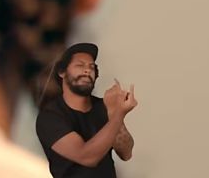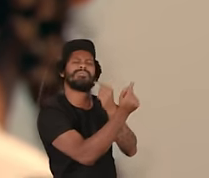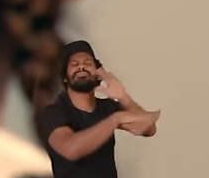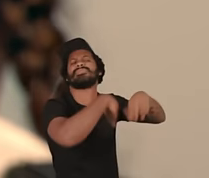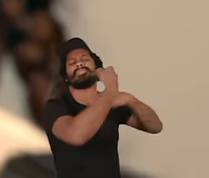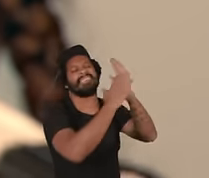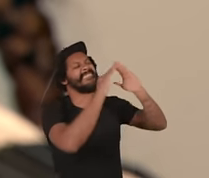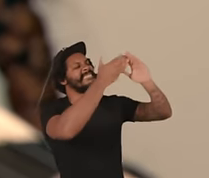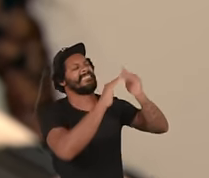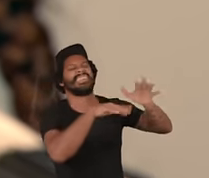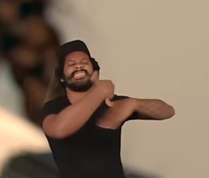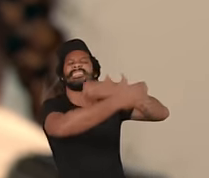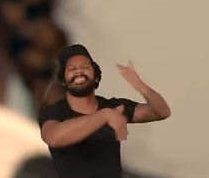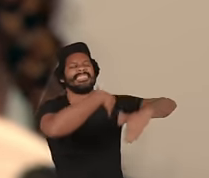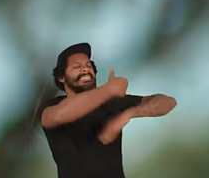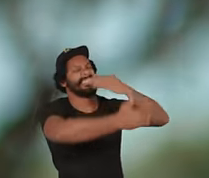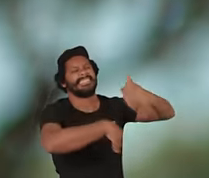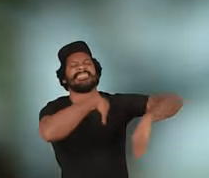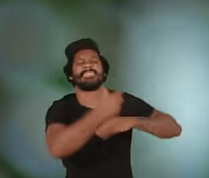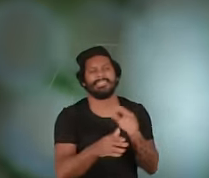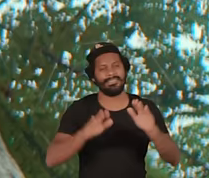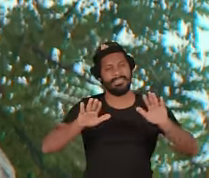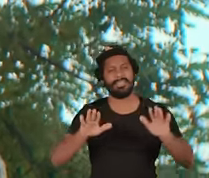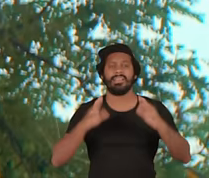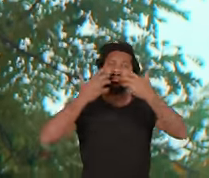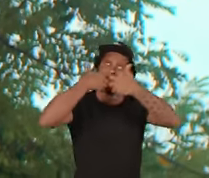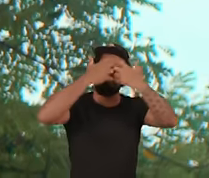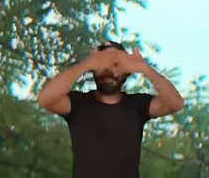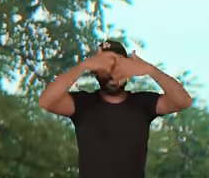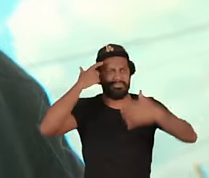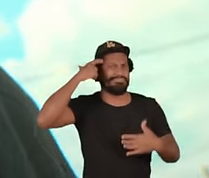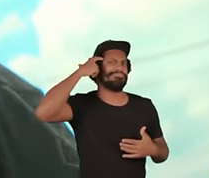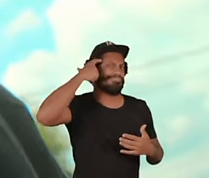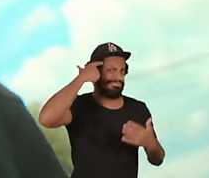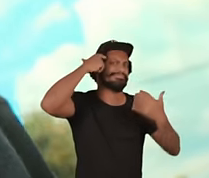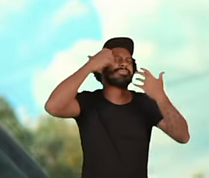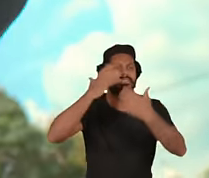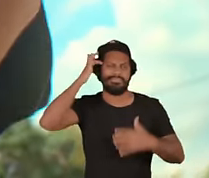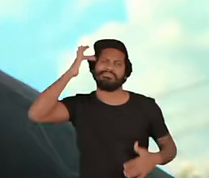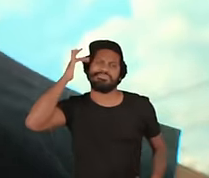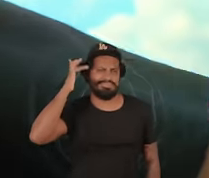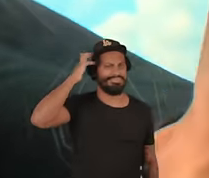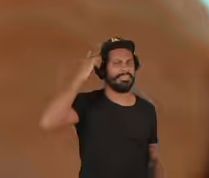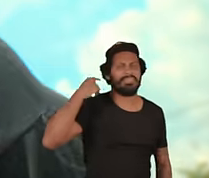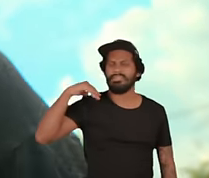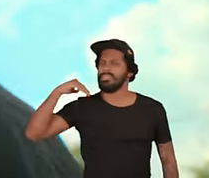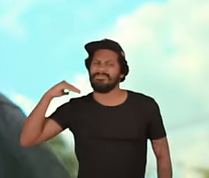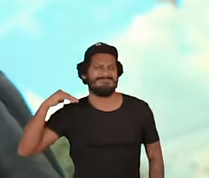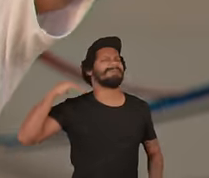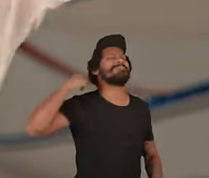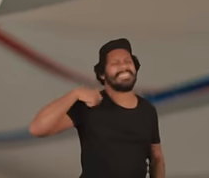continuo correndo. Então mantenha a cabeça no seu lugar. Você nunca sabe quando